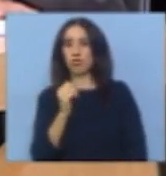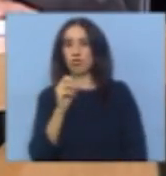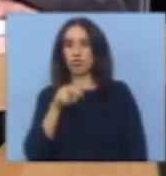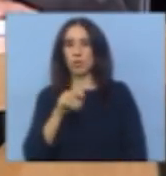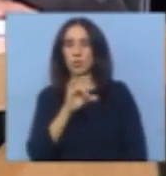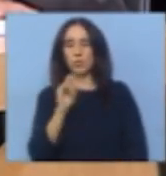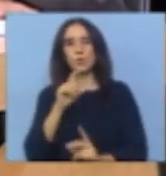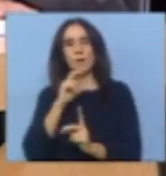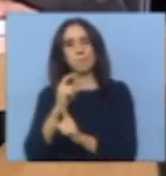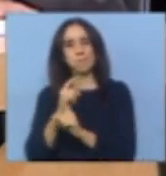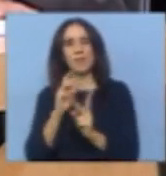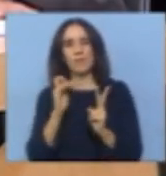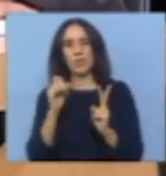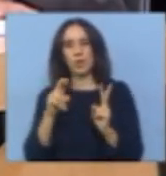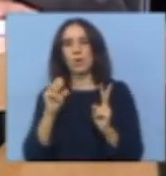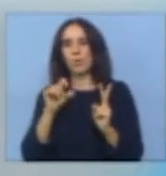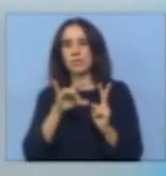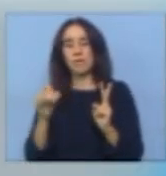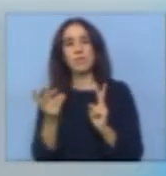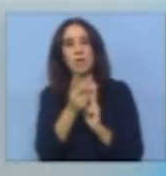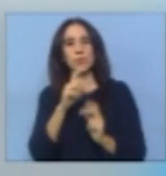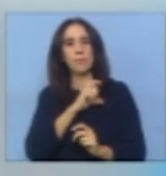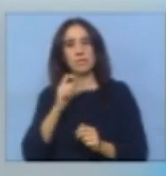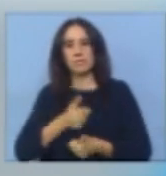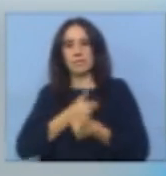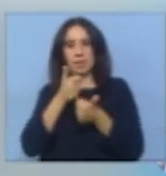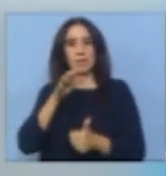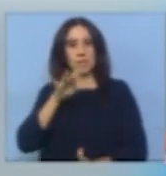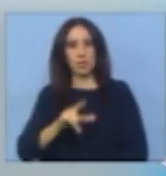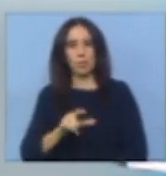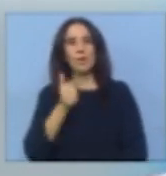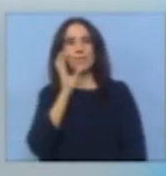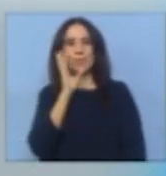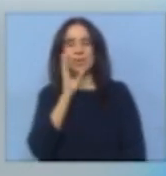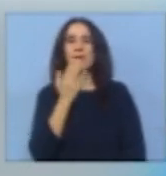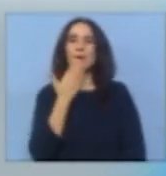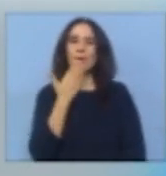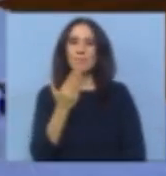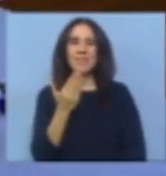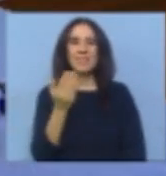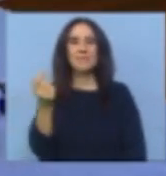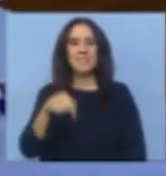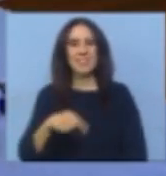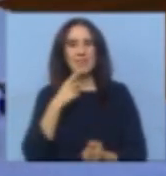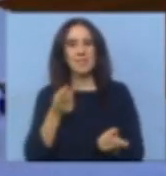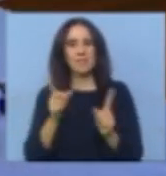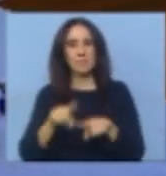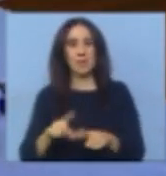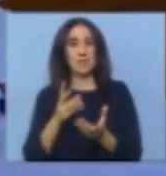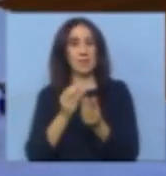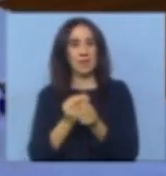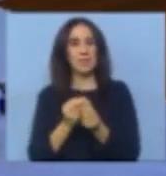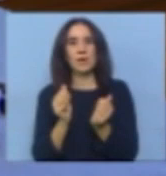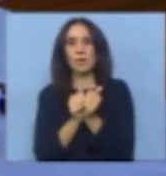padre também Vítor Gonçalves, ambos párocos na cidade de Lisboa. Muito boa tarde, obrigado por estarem uma vez mais entre nós, na